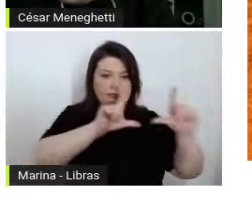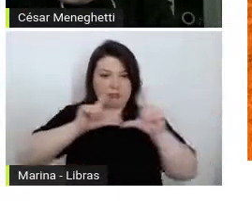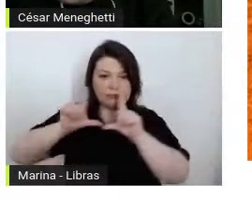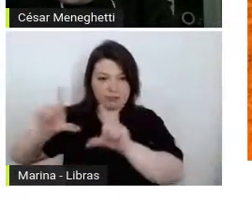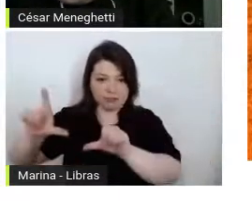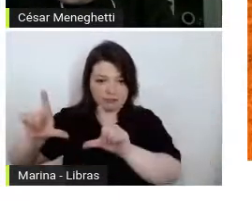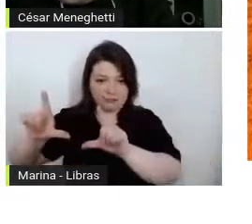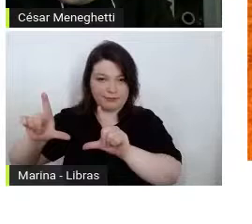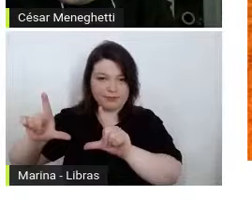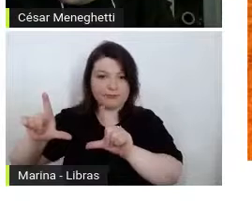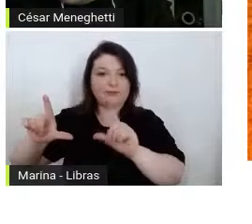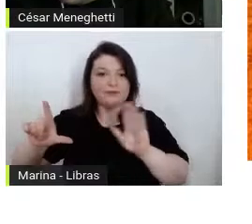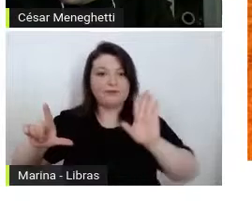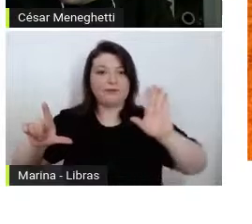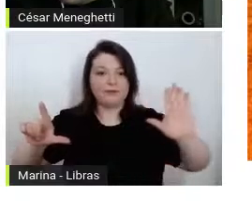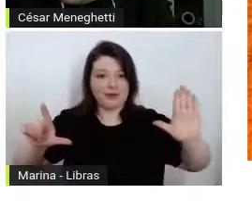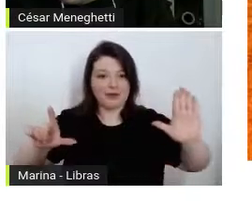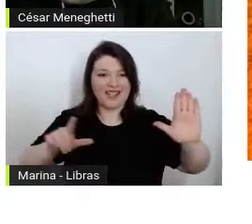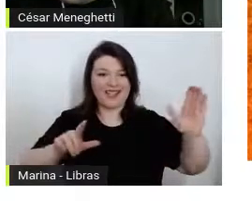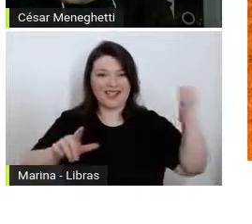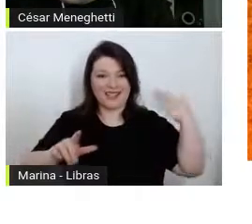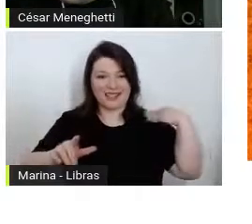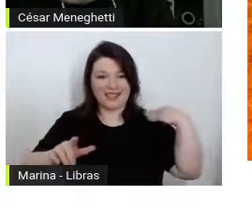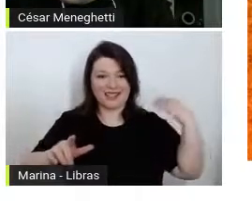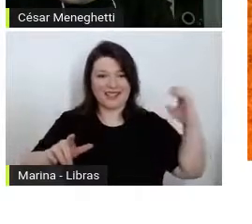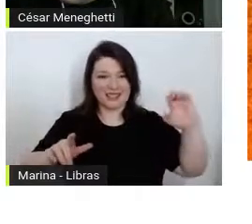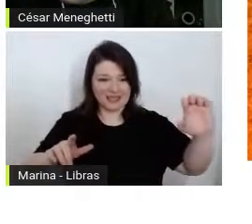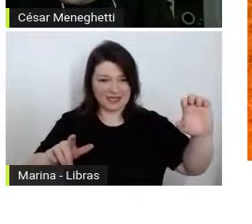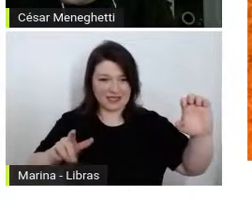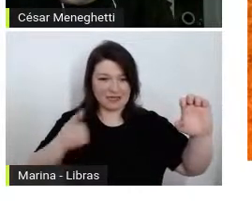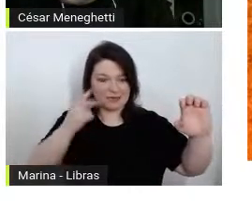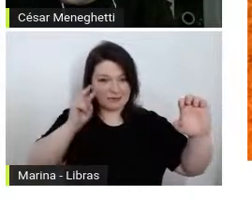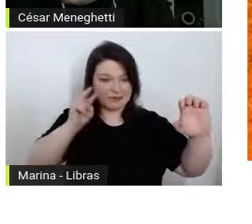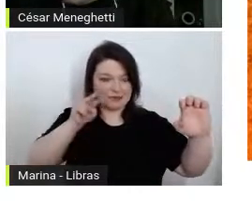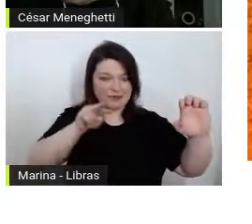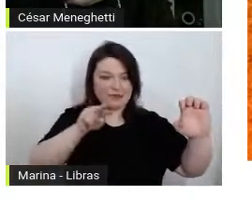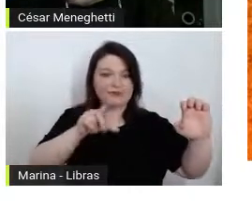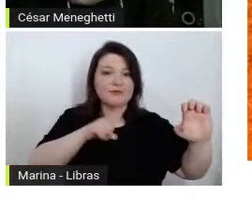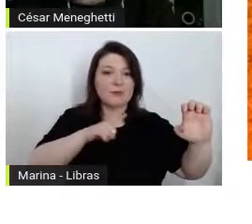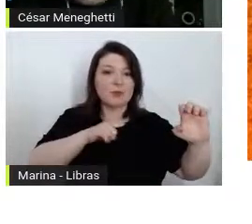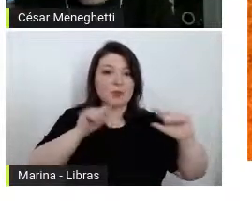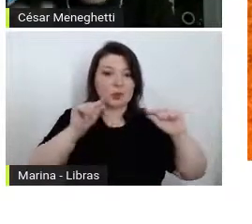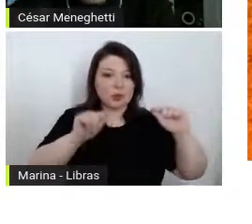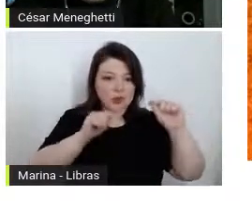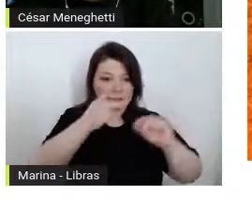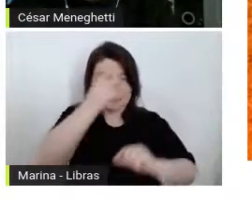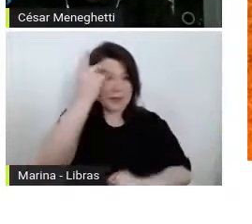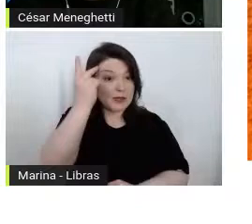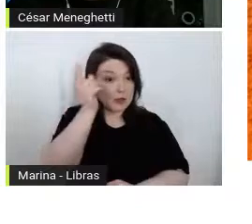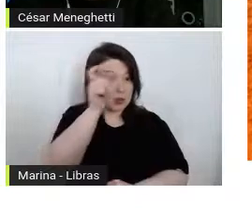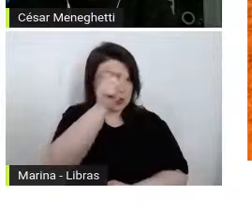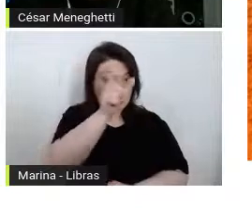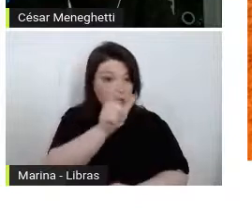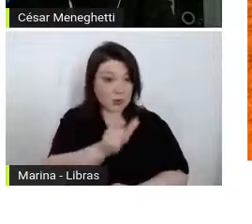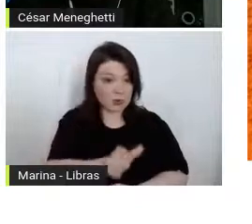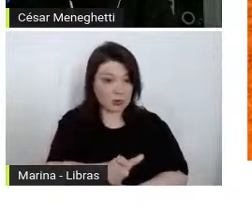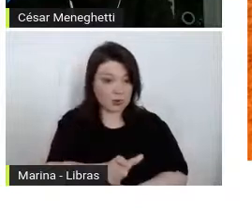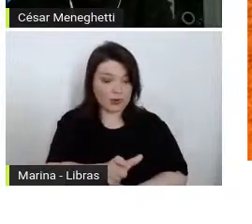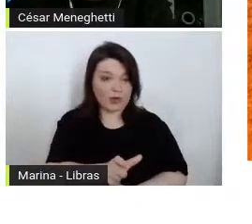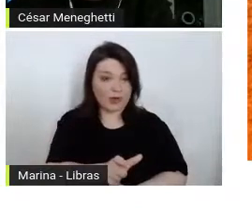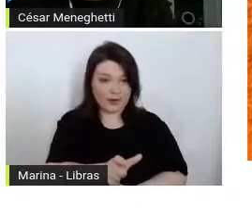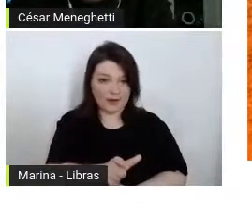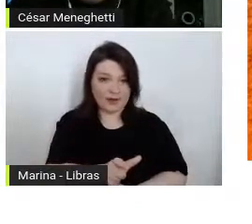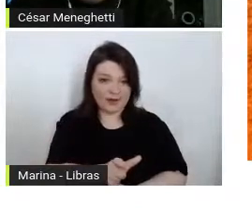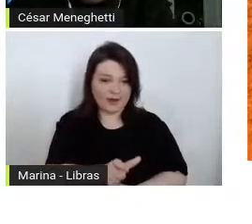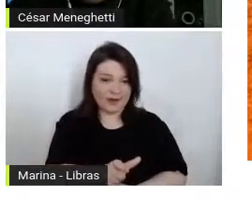lado esquerdo aqui, que a gente estava olhando, a gente viu uma pessoa que depois mudou, né?